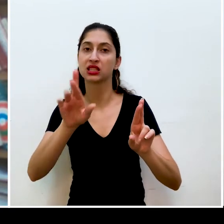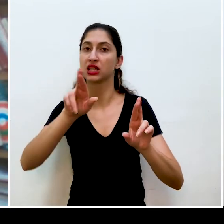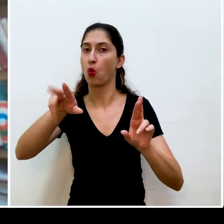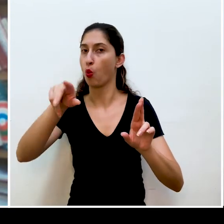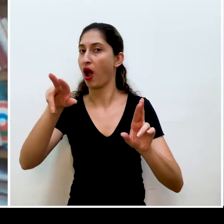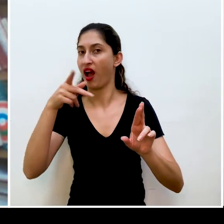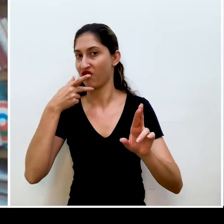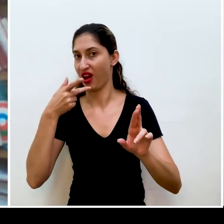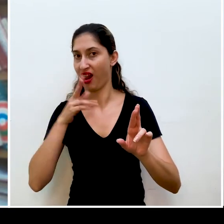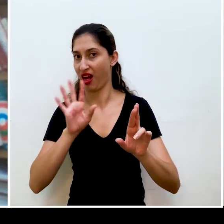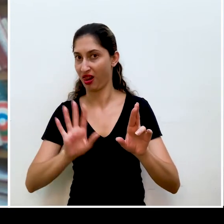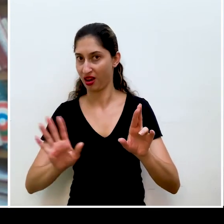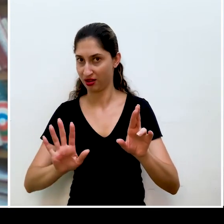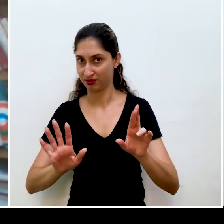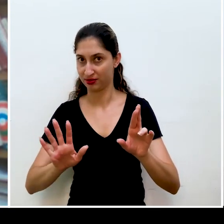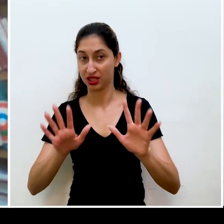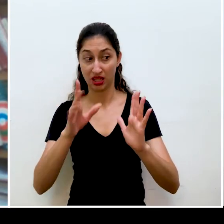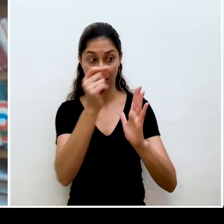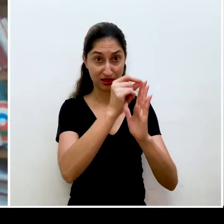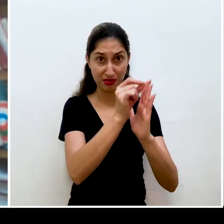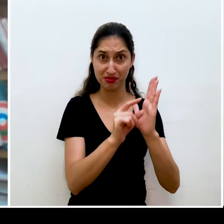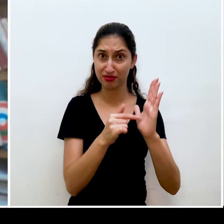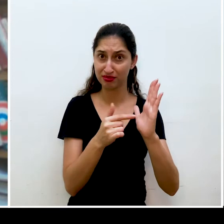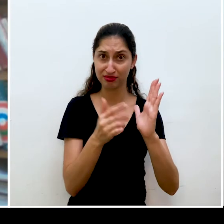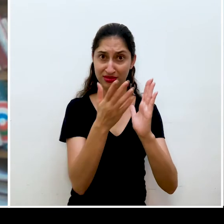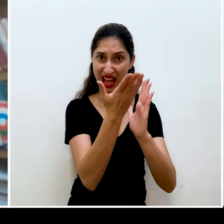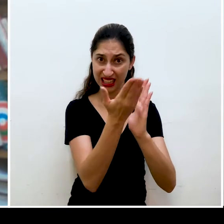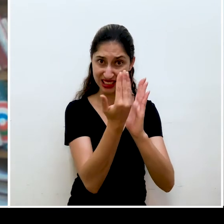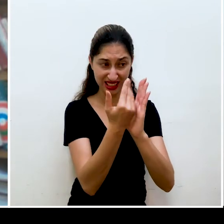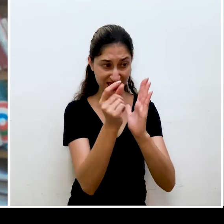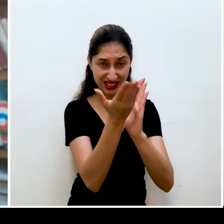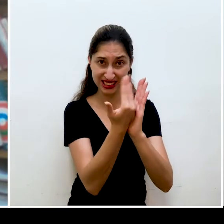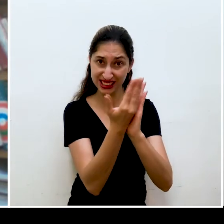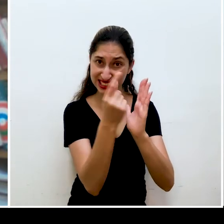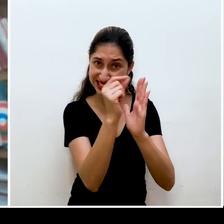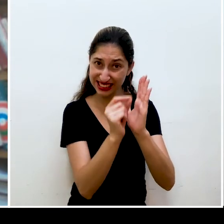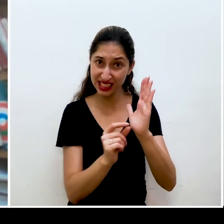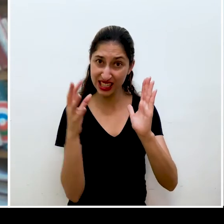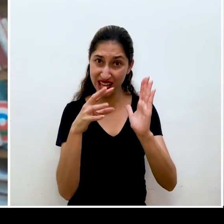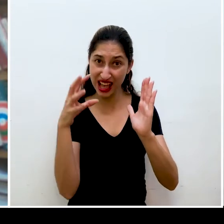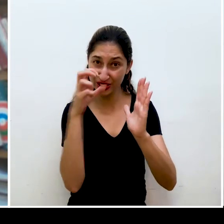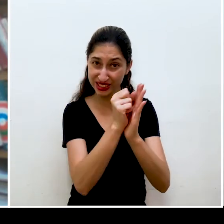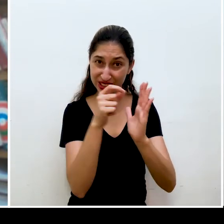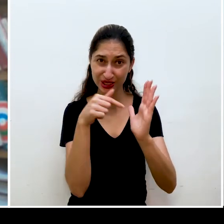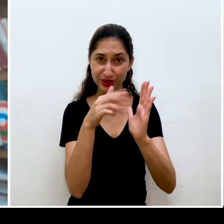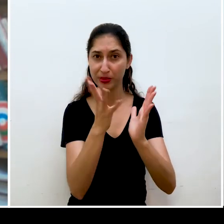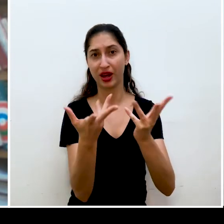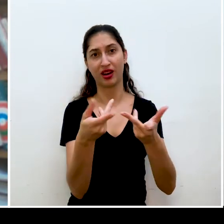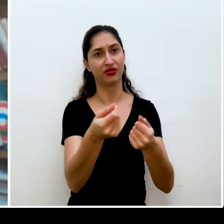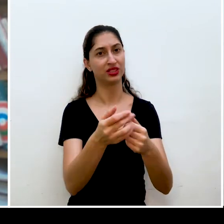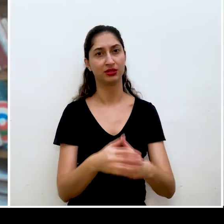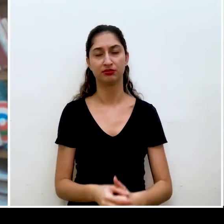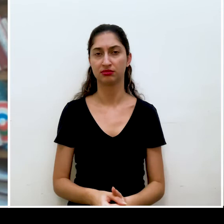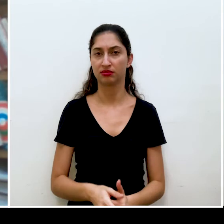A maravilha que é um livro escrito é uma coisa que está registrado exatamente do jeito que a língua